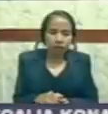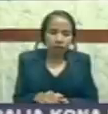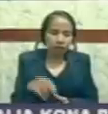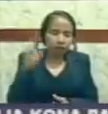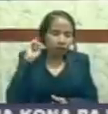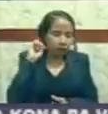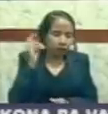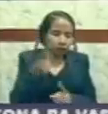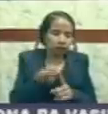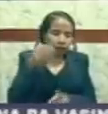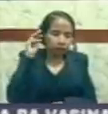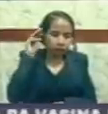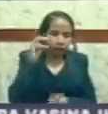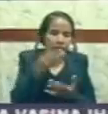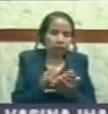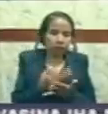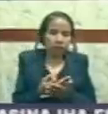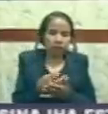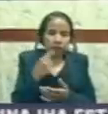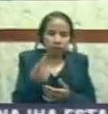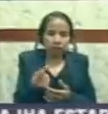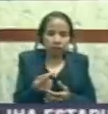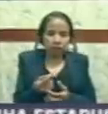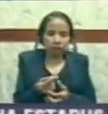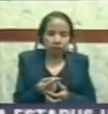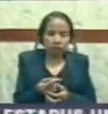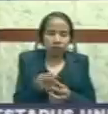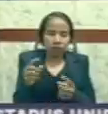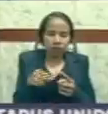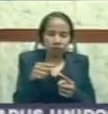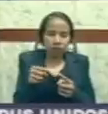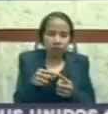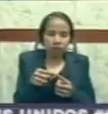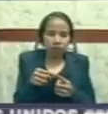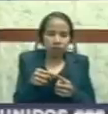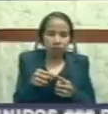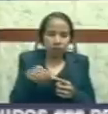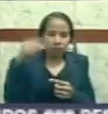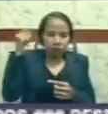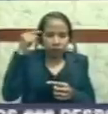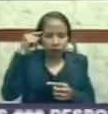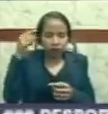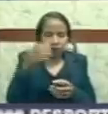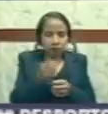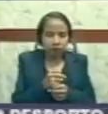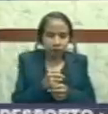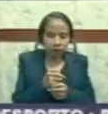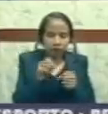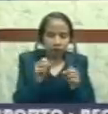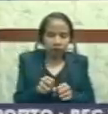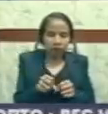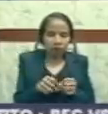Ronatia, o senhor ministro de Finanças, Daniel, diz que quando o governo aceita, mas acaba implica a